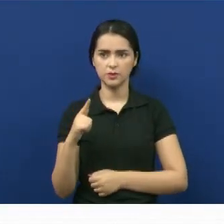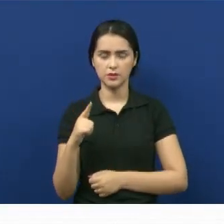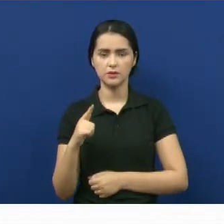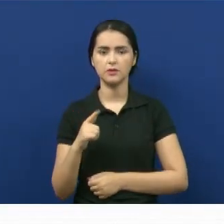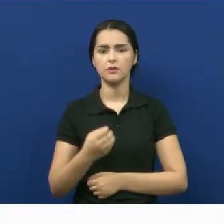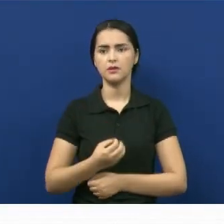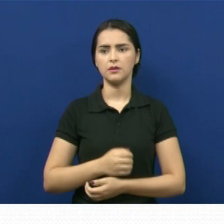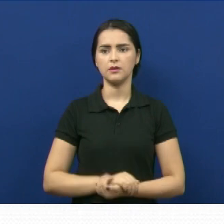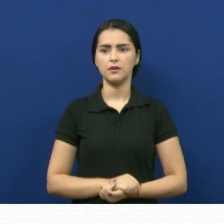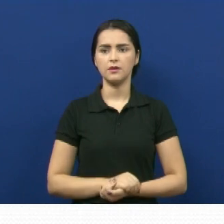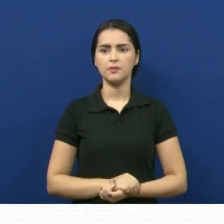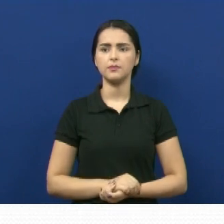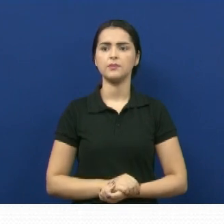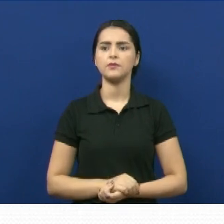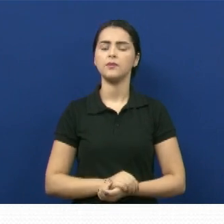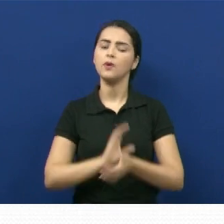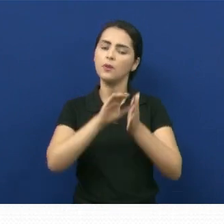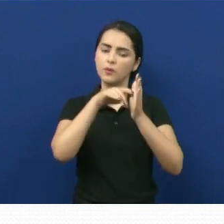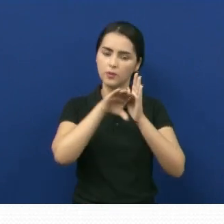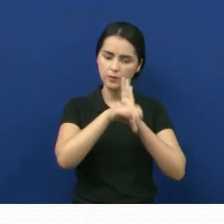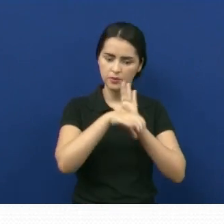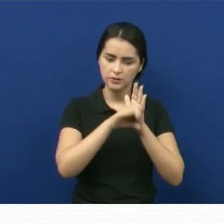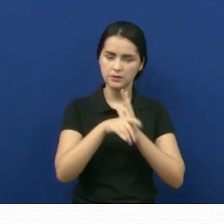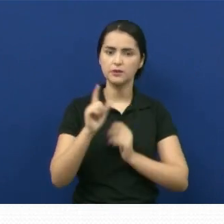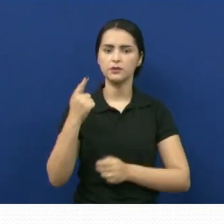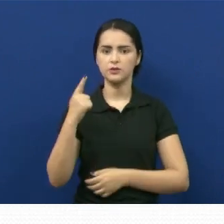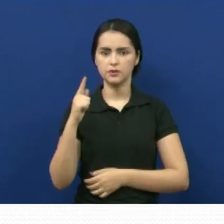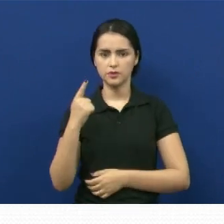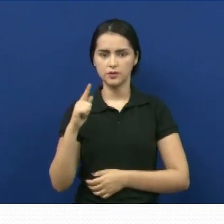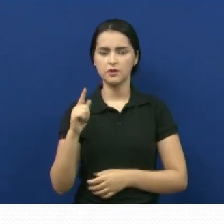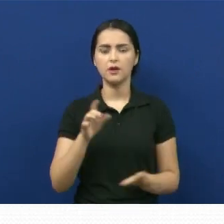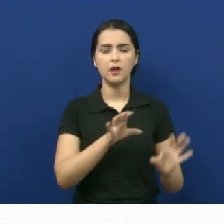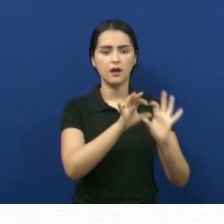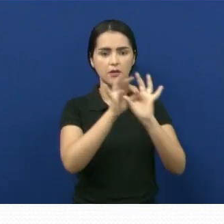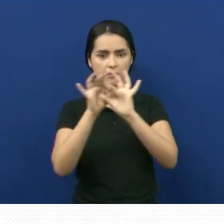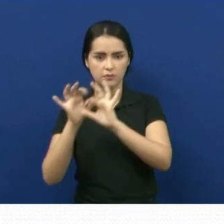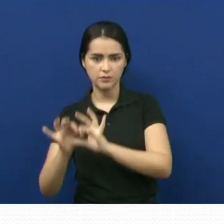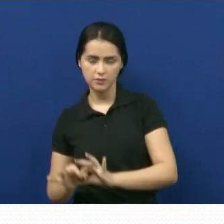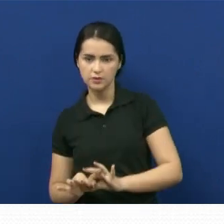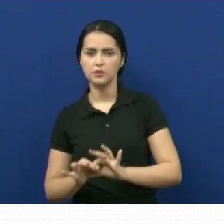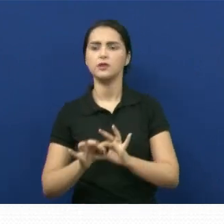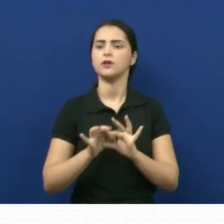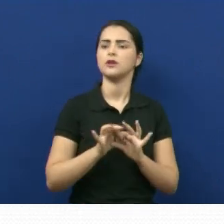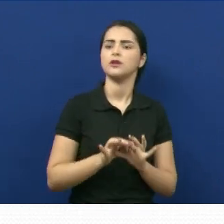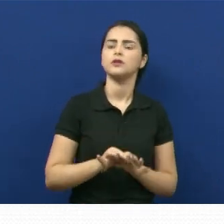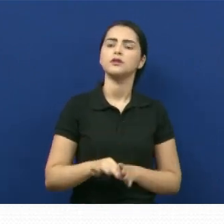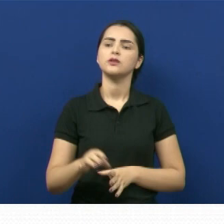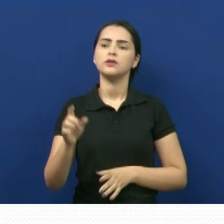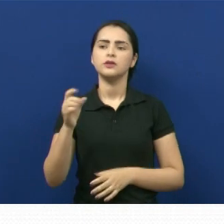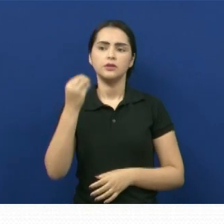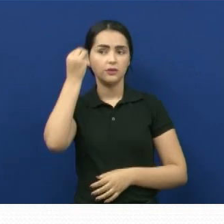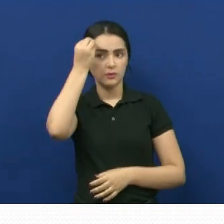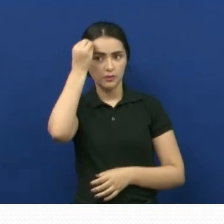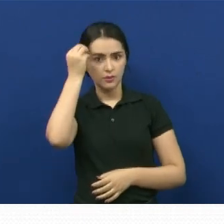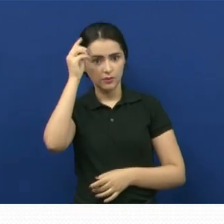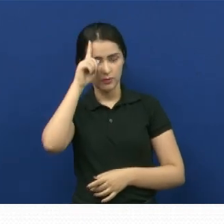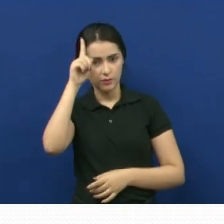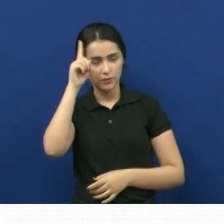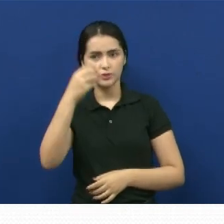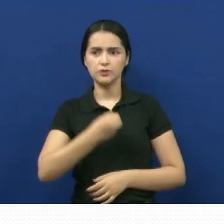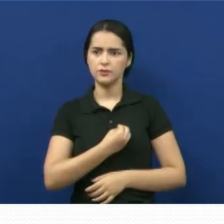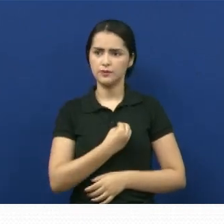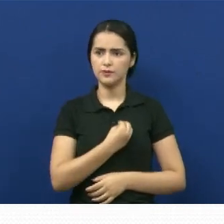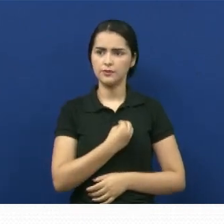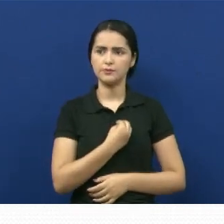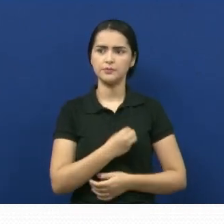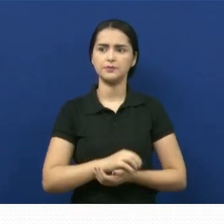indivíduo, o conceito geográfico associado ao plano do cotidiano do indivíduo vivido